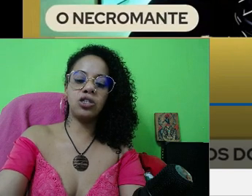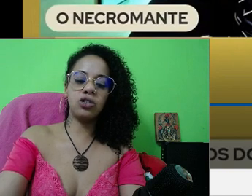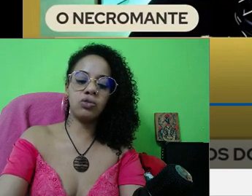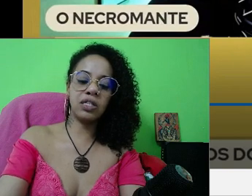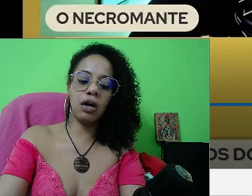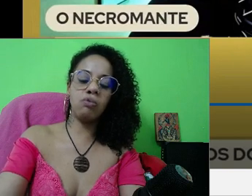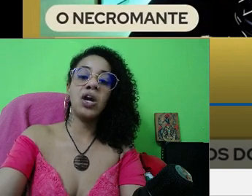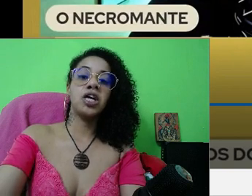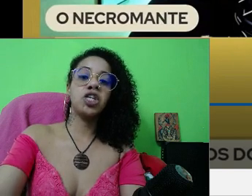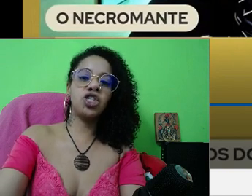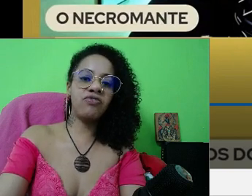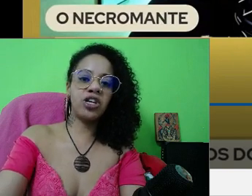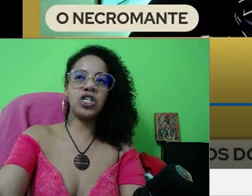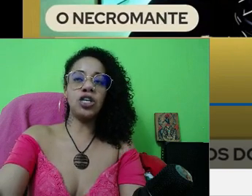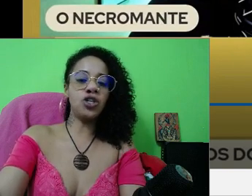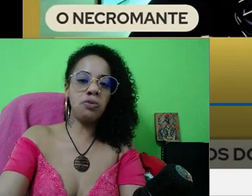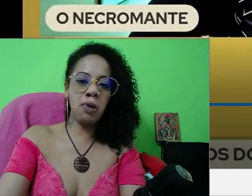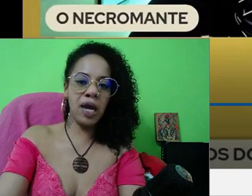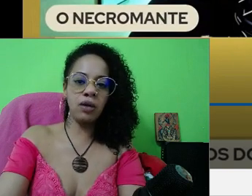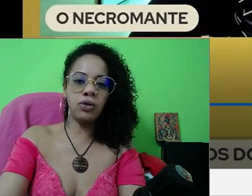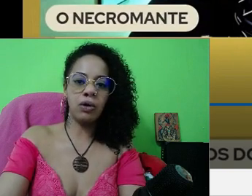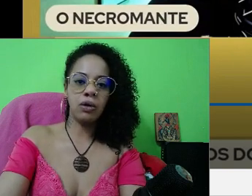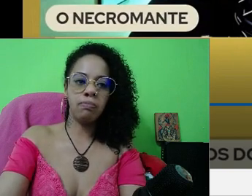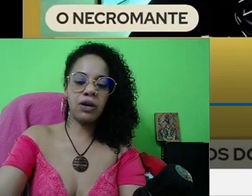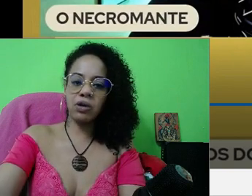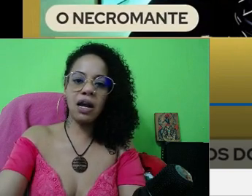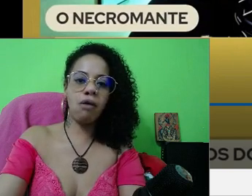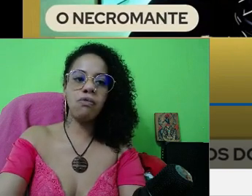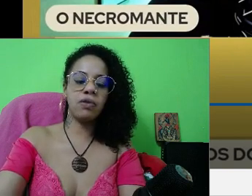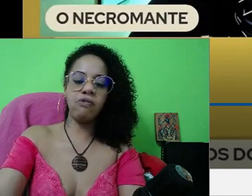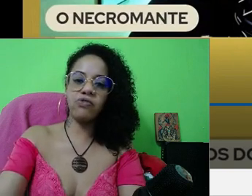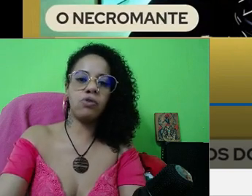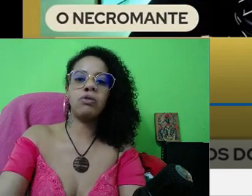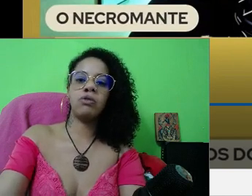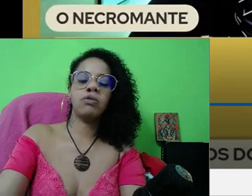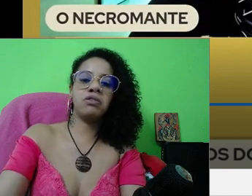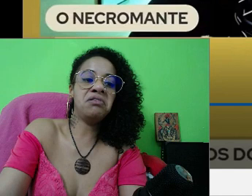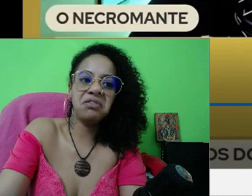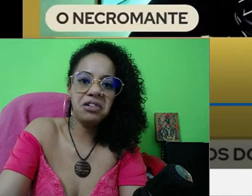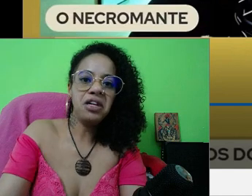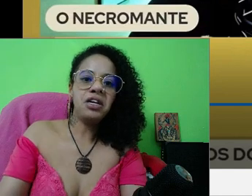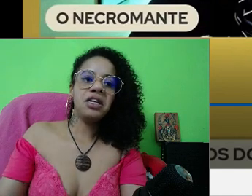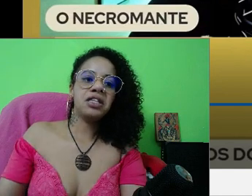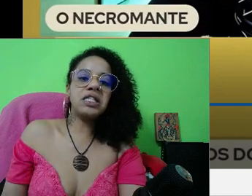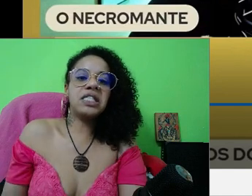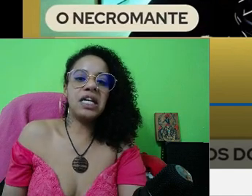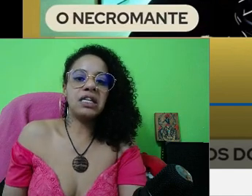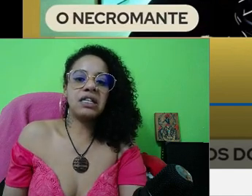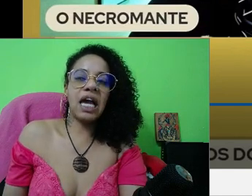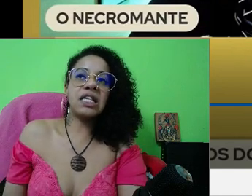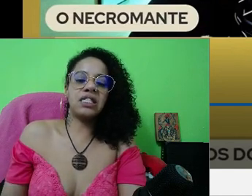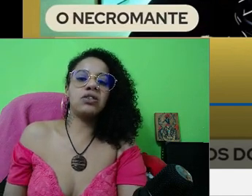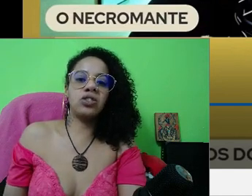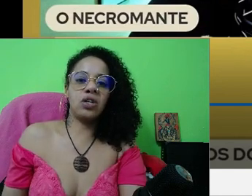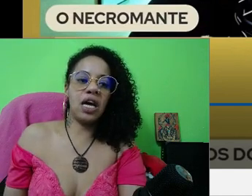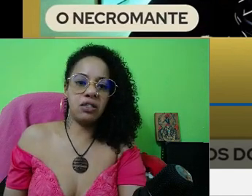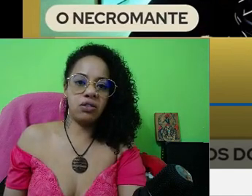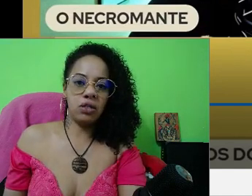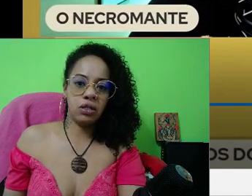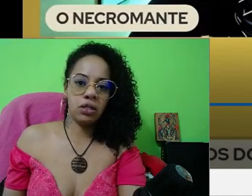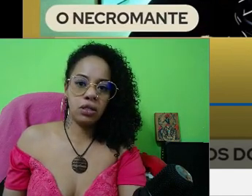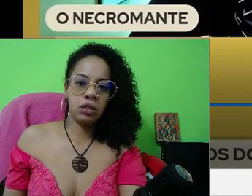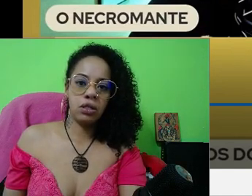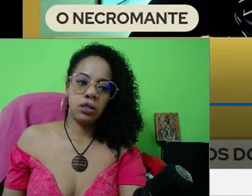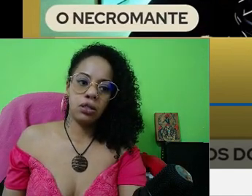trazer essa discussão divergente no momento para o canal não vou então assim quem tá sendo